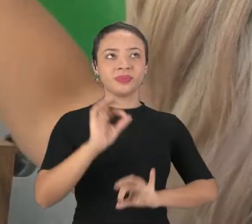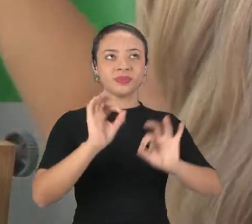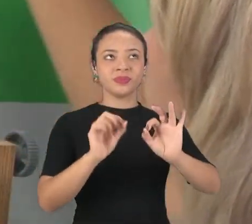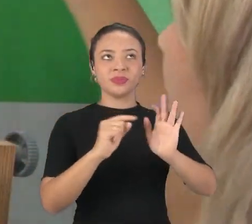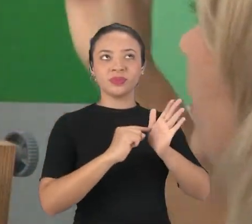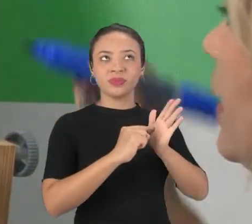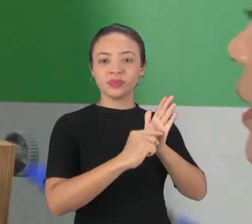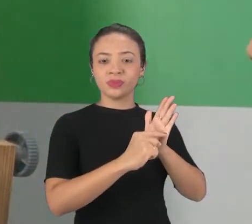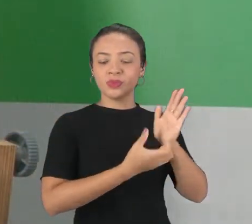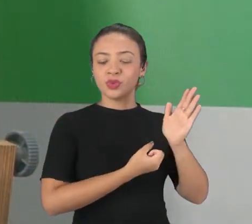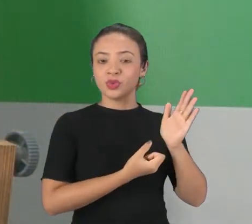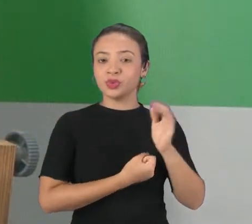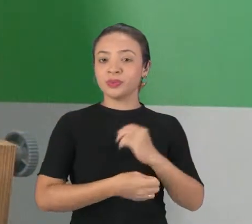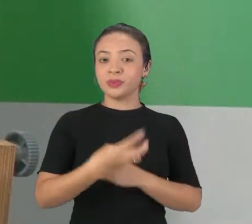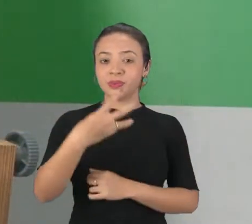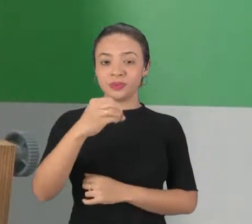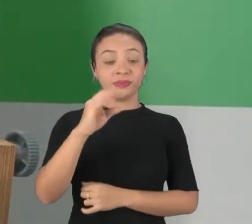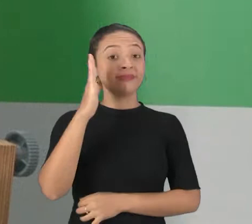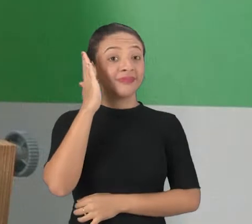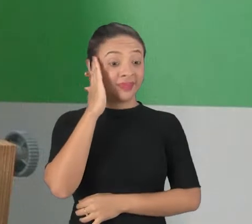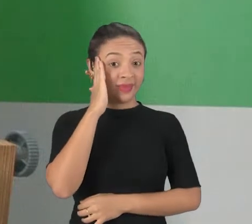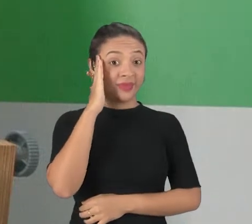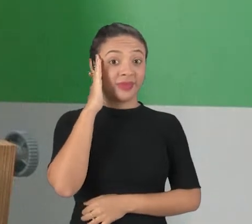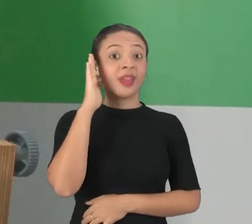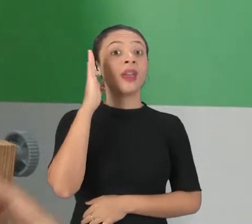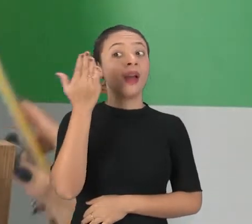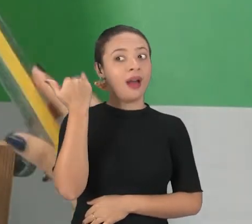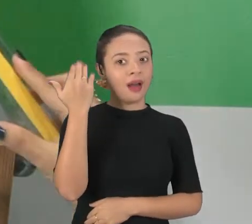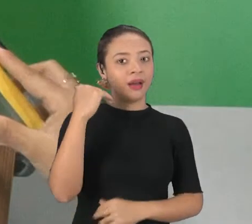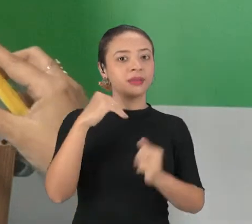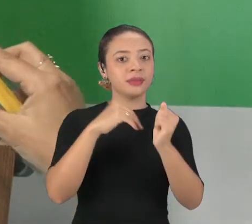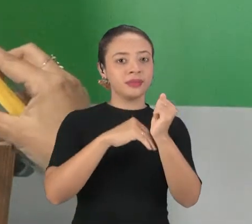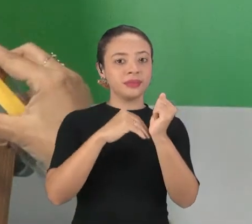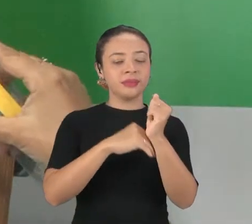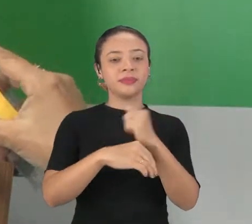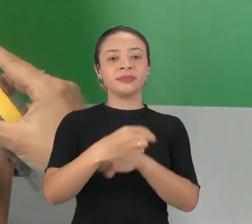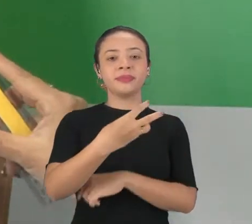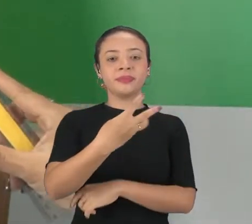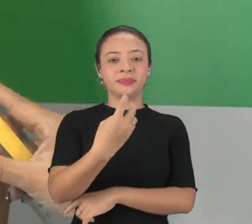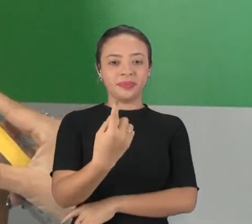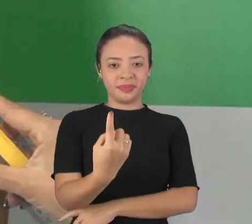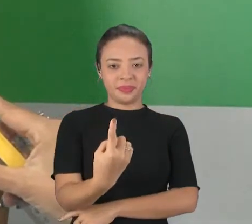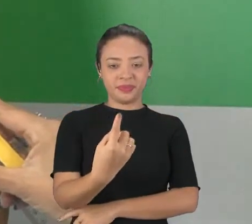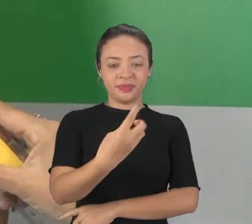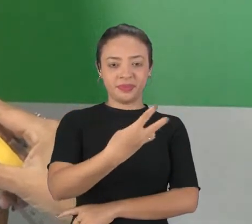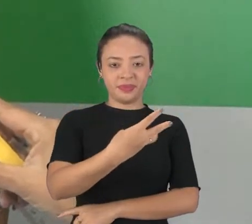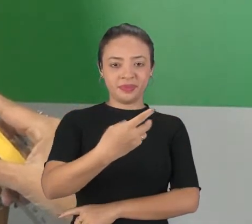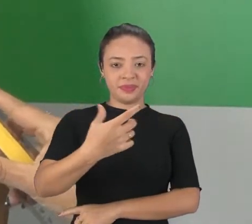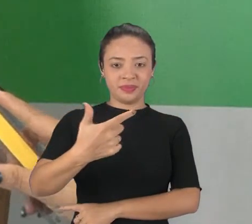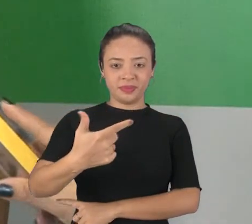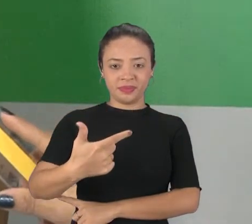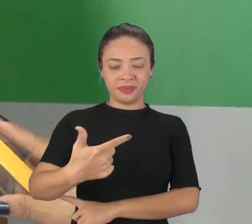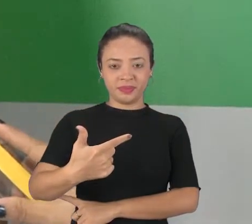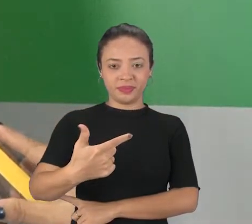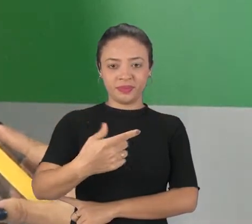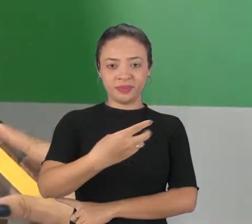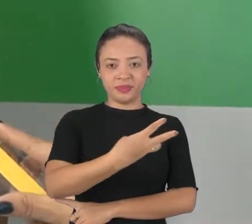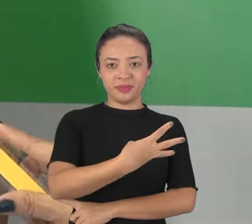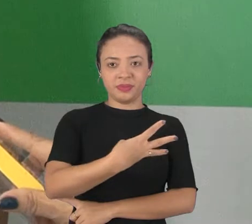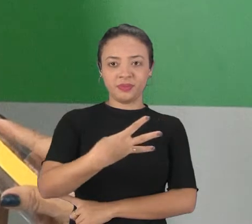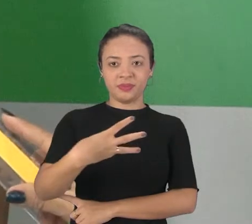o número 30 para saber que era esse que estava coberto 31 32